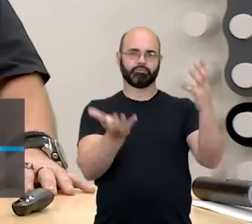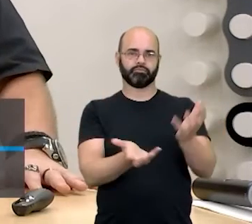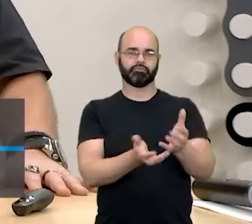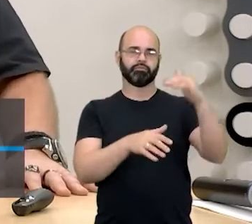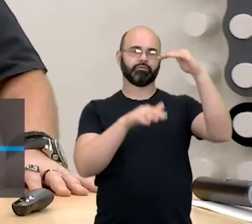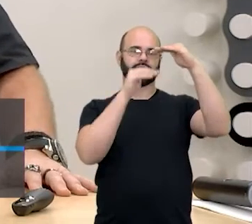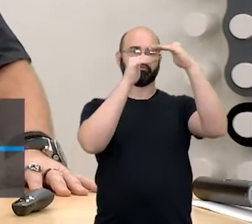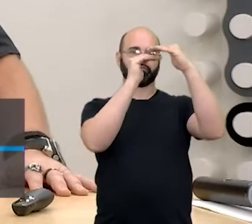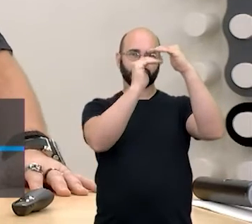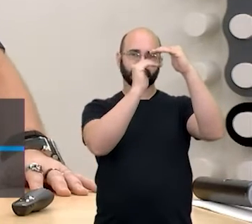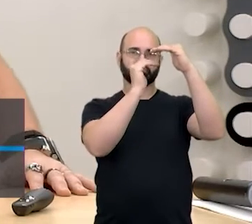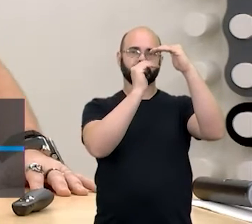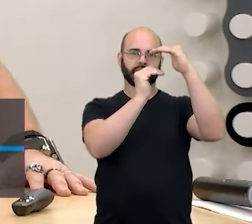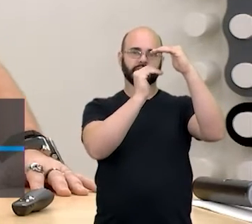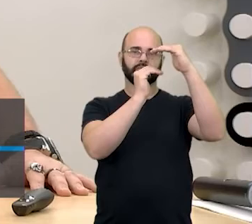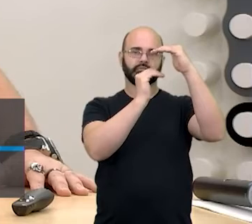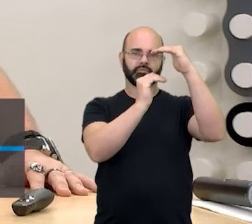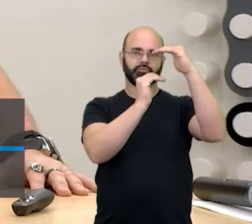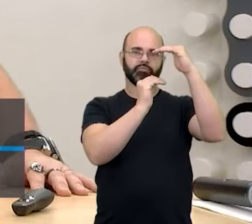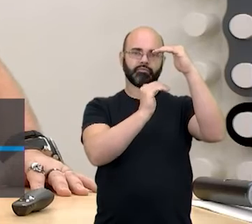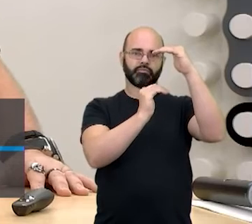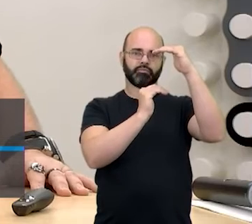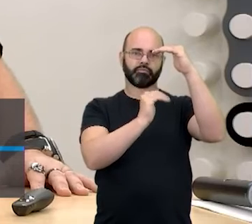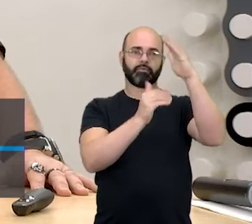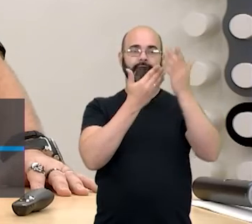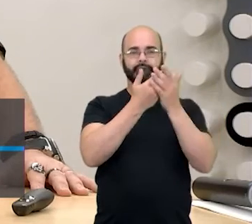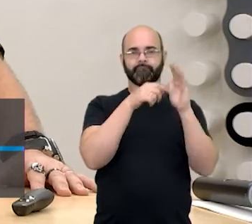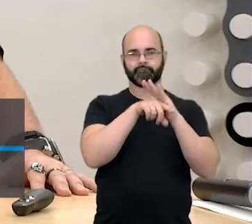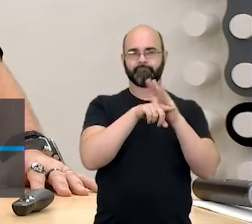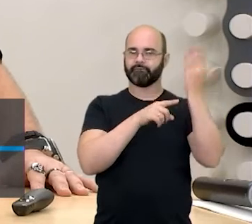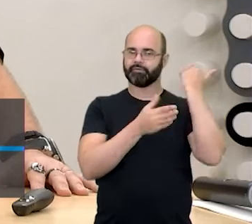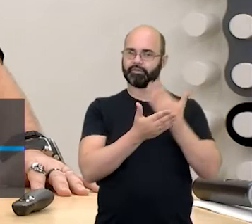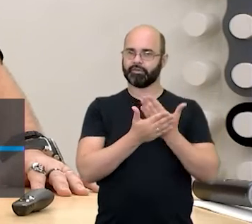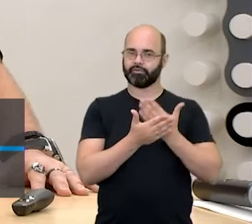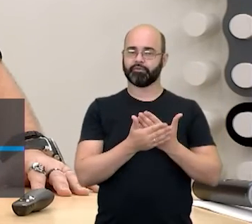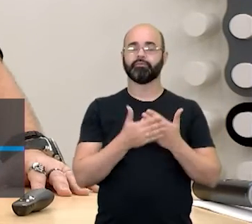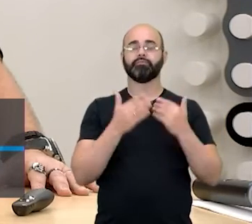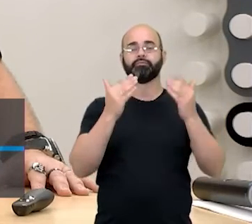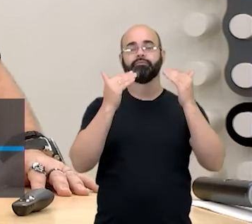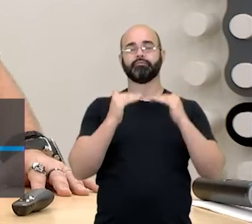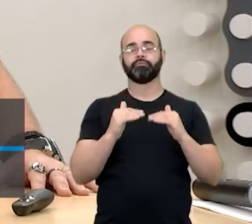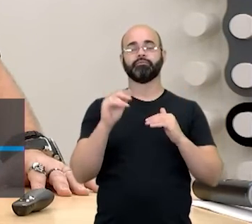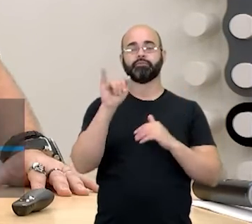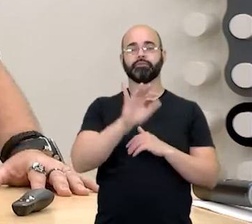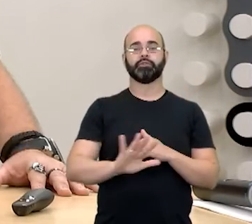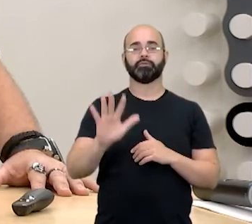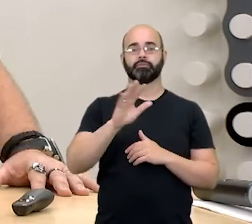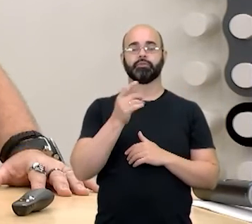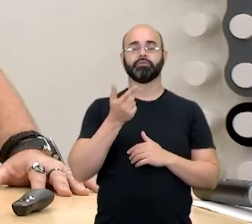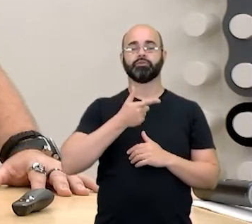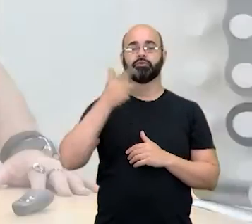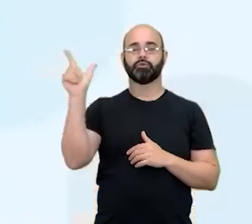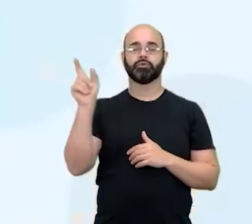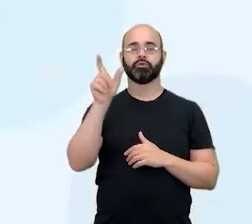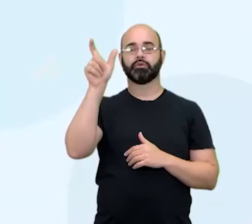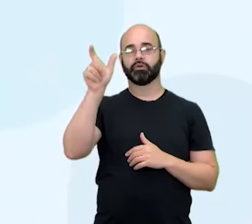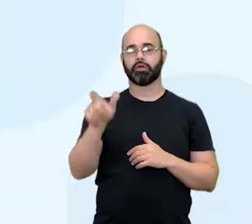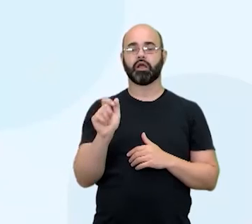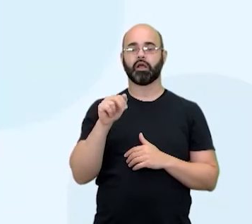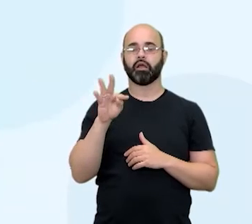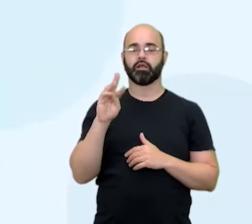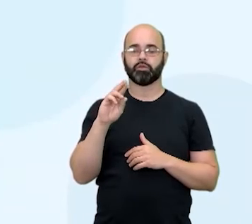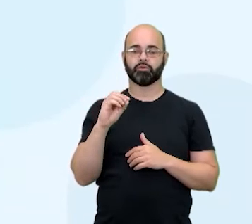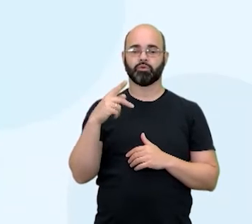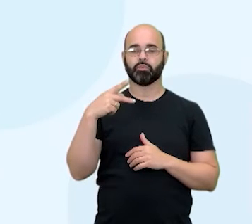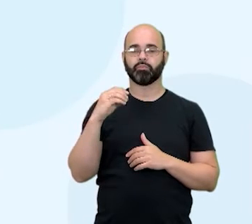também em aulas anteriores, tá certo? Bom, eu trouxe uma outra imagem interessante que fala do termo antropoceno,